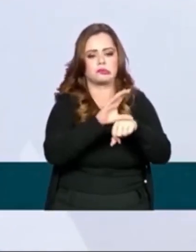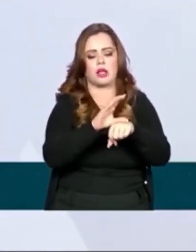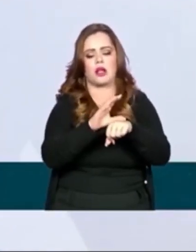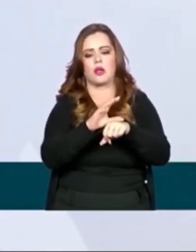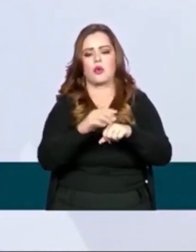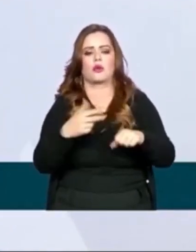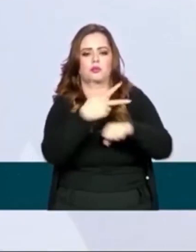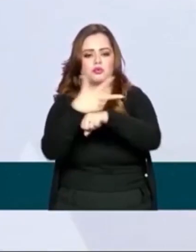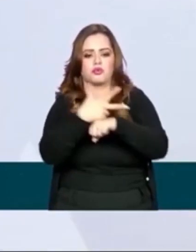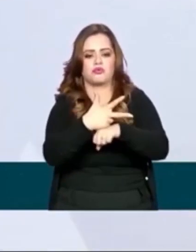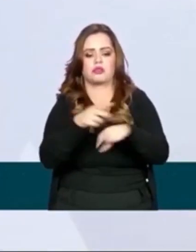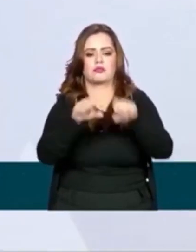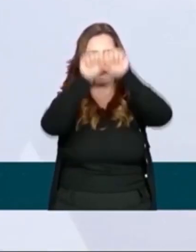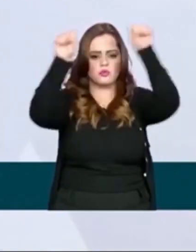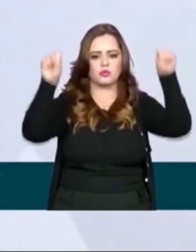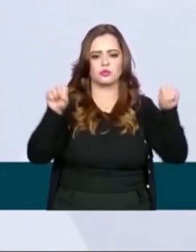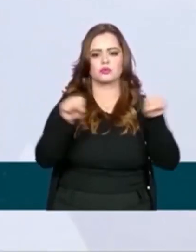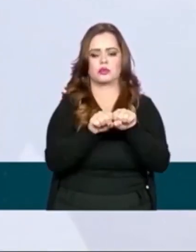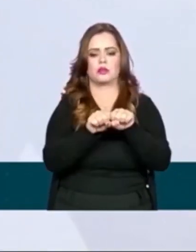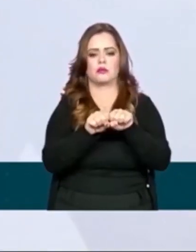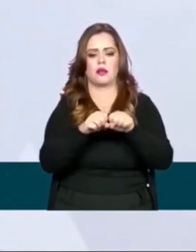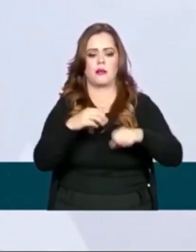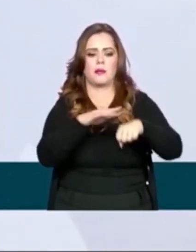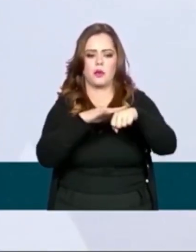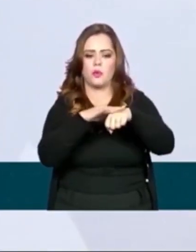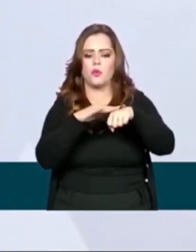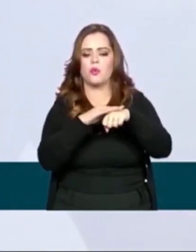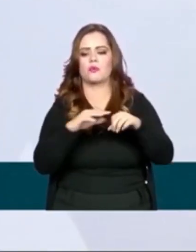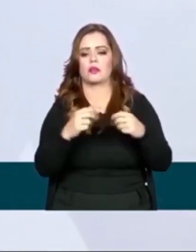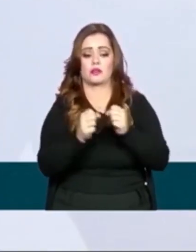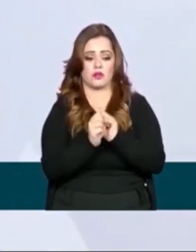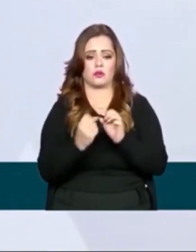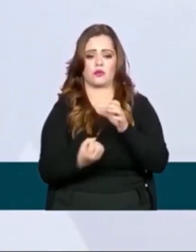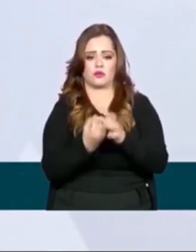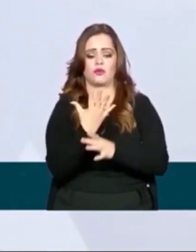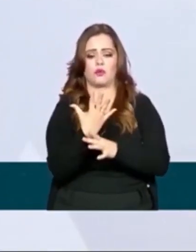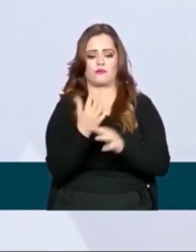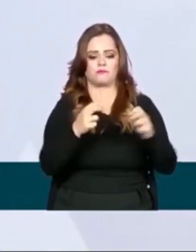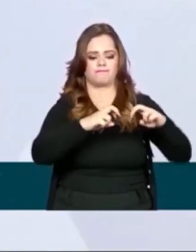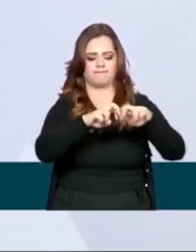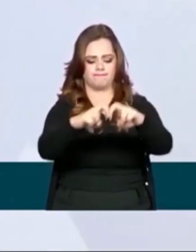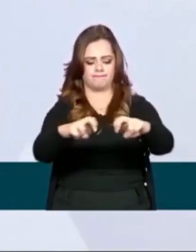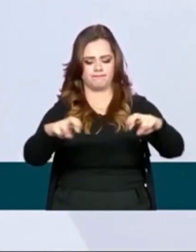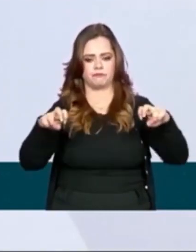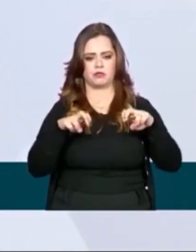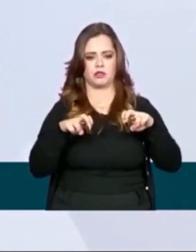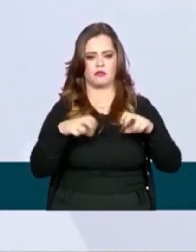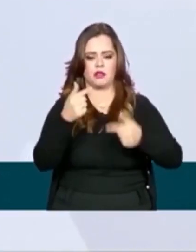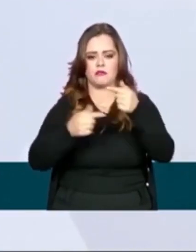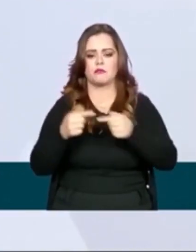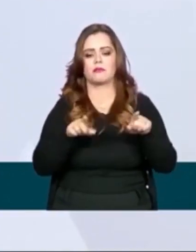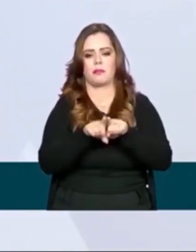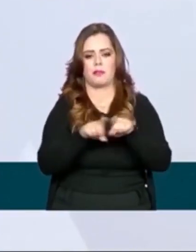plataformas digitais e mesas de diálogos, com a criação dos novos espaços de debates. Mas vai muito além